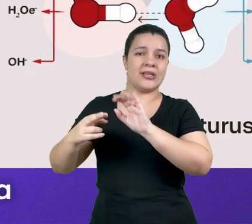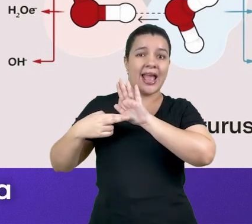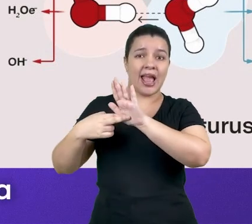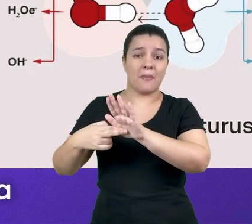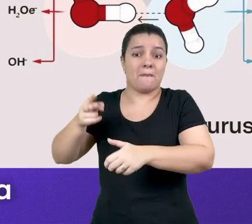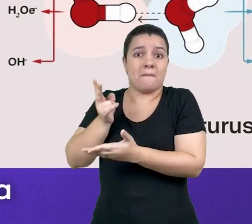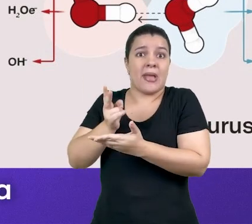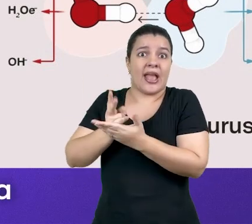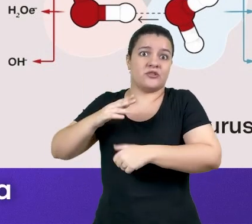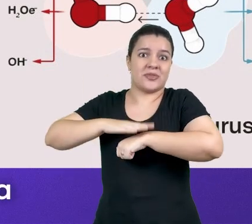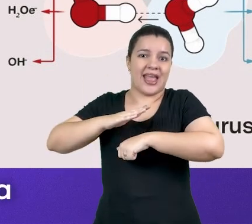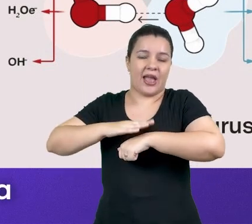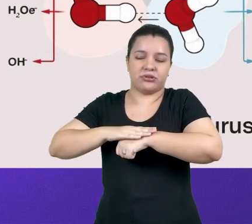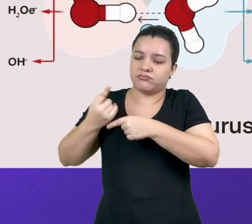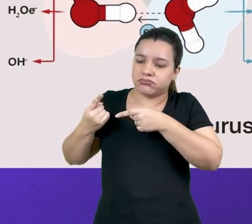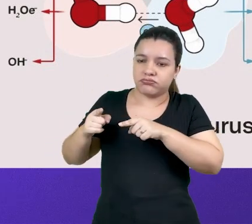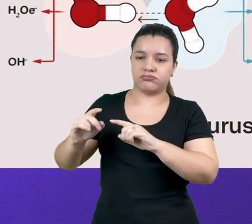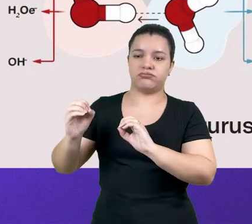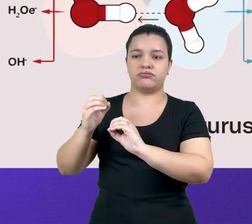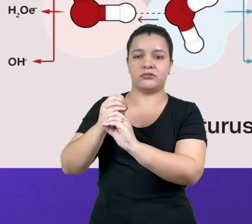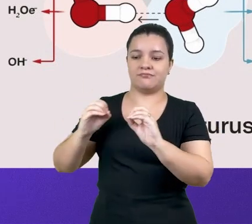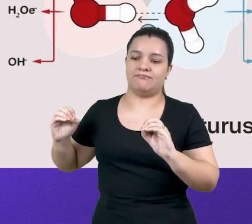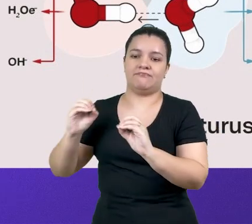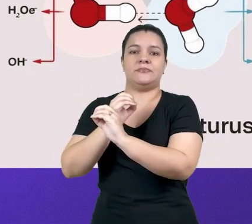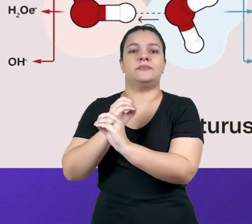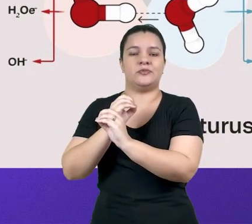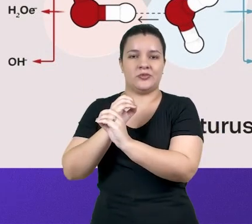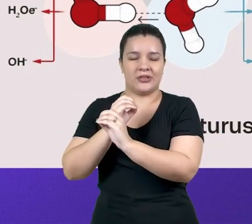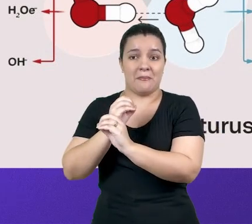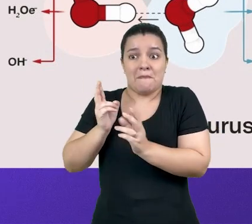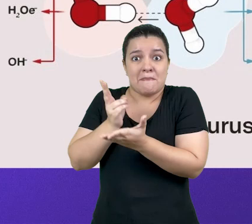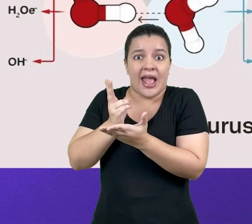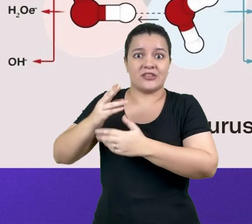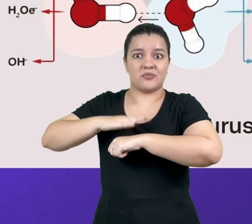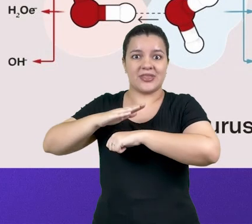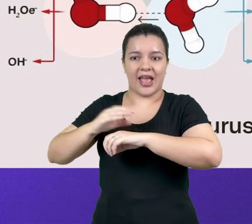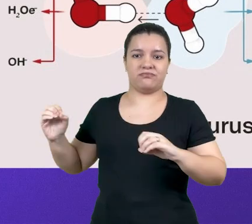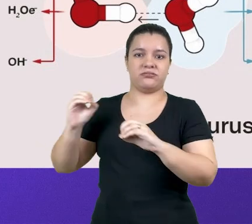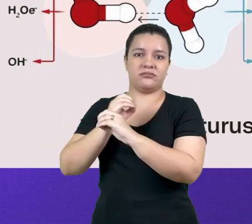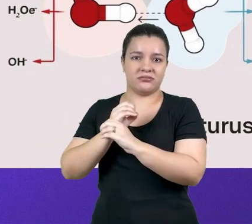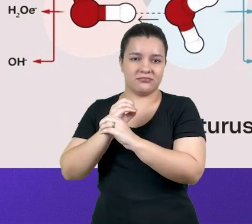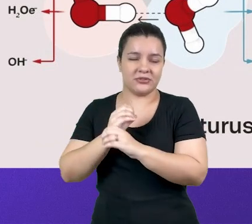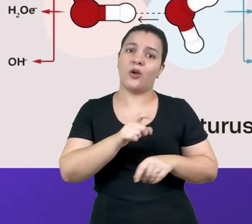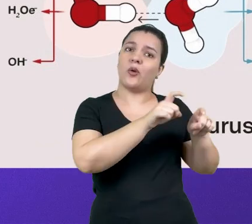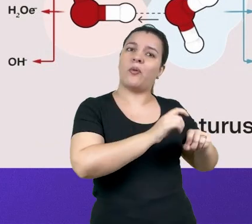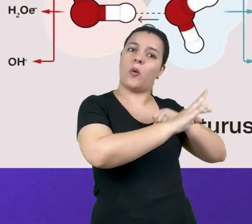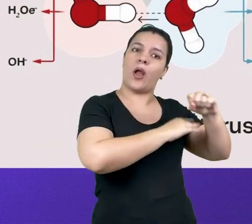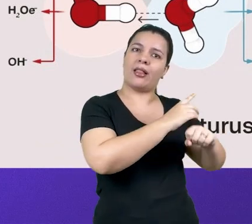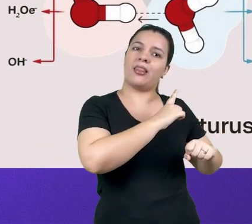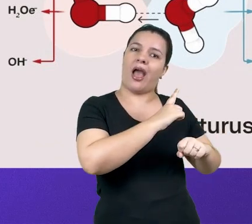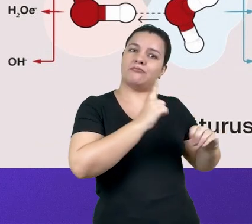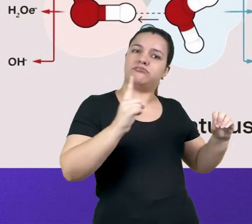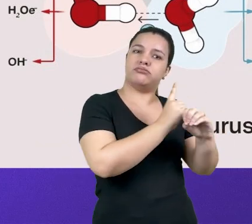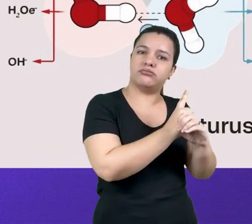uma representação simultânea, ou seja, a molécula estaria numa superposição desses dois estados. Então, veja, tem uma superposição na computação quântica,